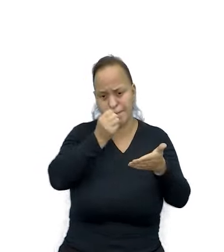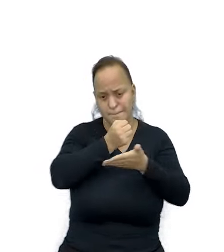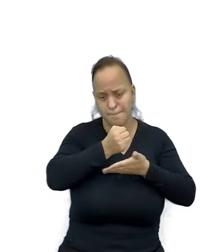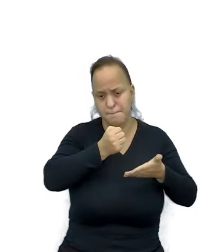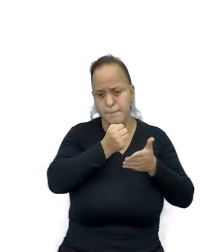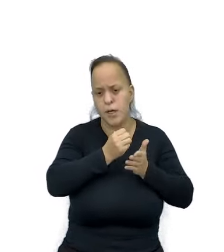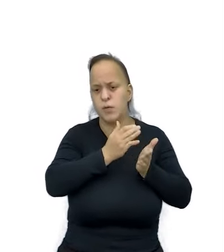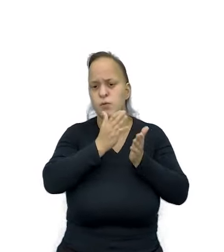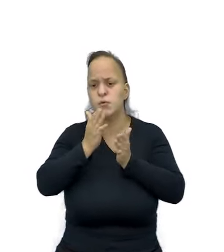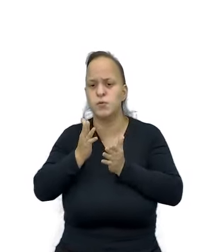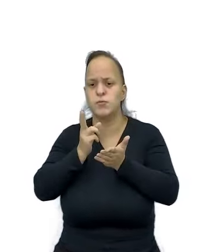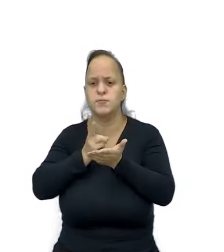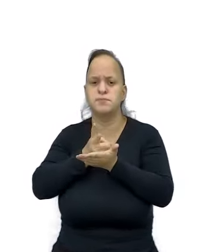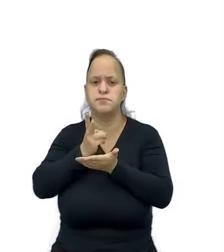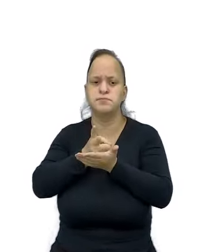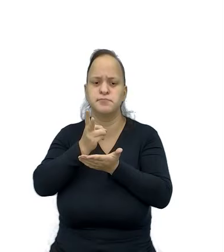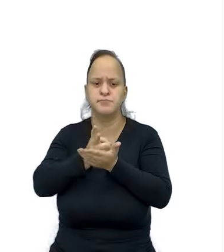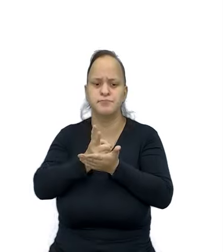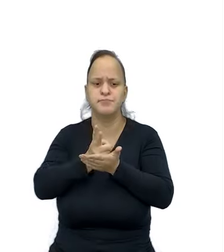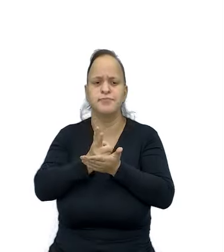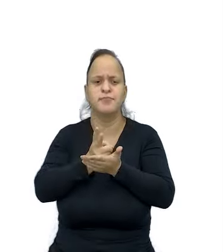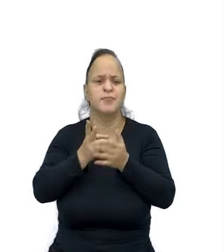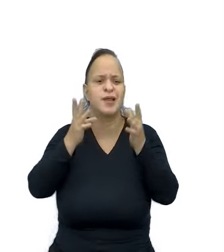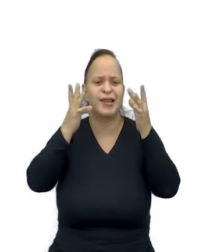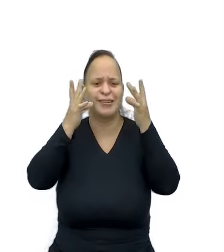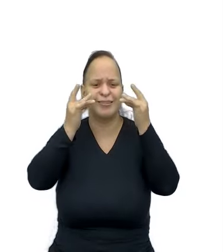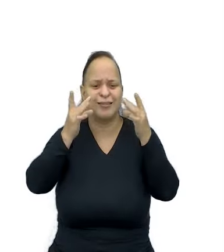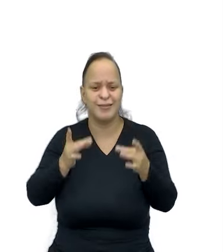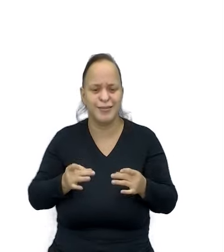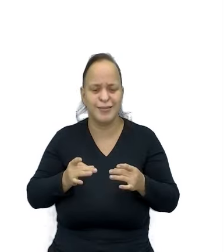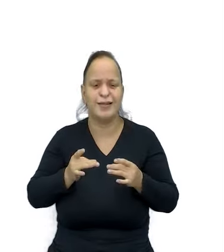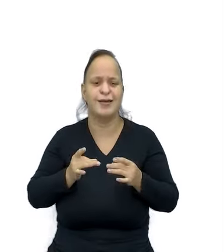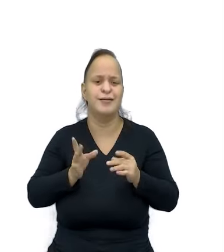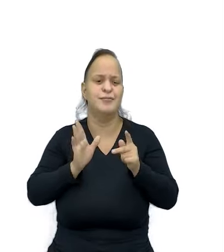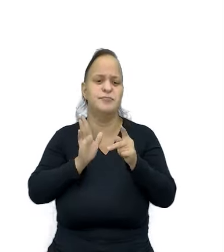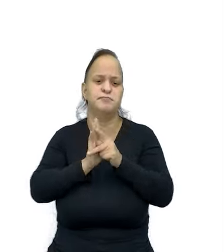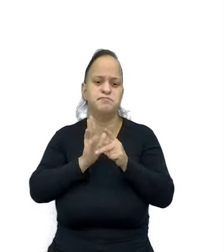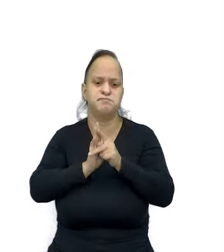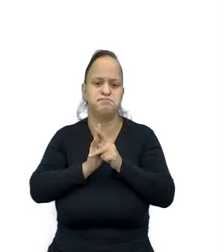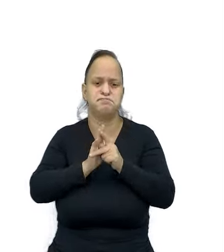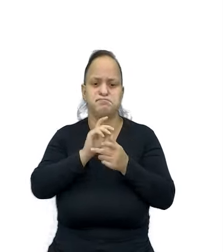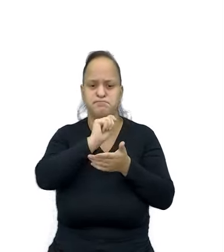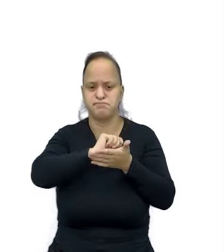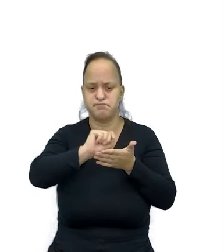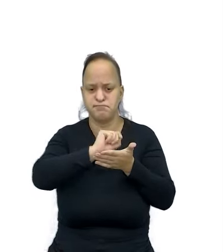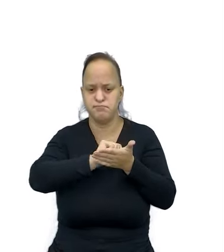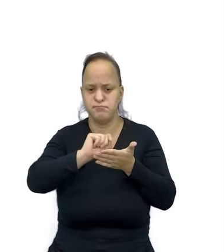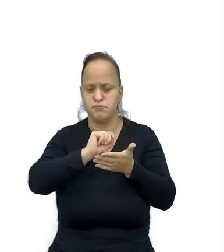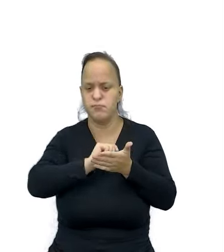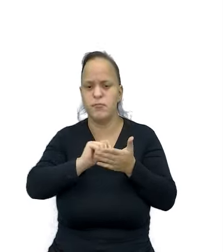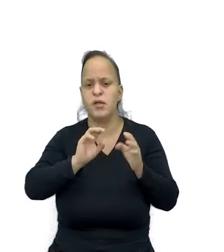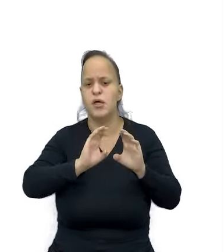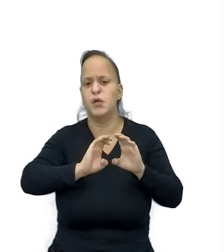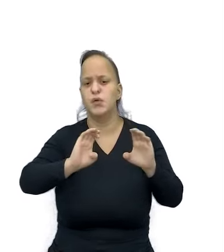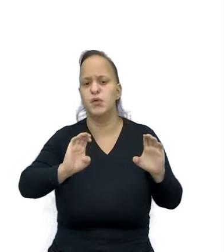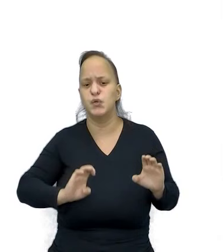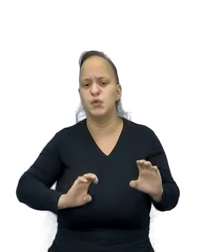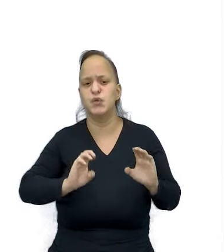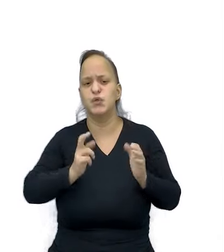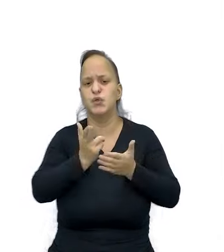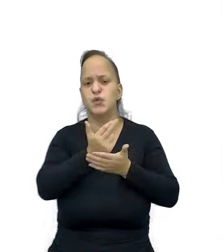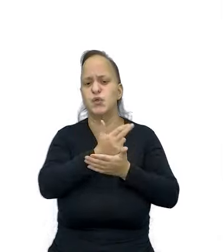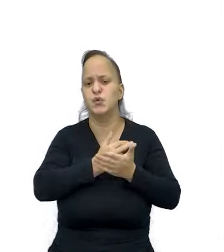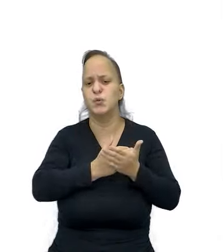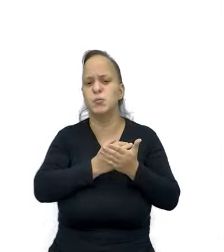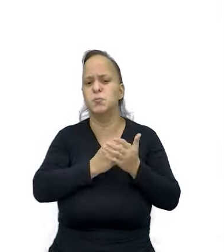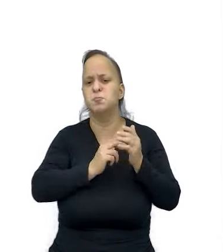dos aspectos da resenha, relacionar a estrutura composicional, né? Da estrutura desse gênero, o